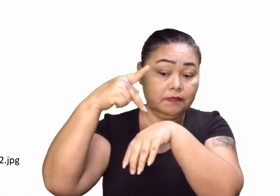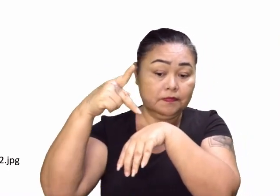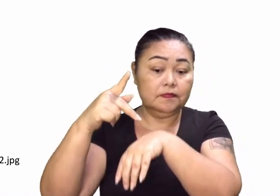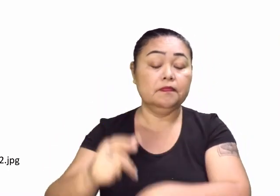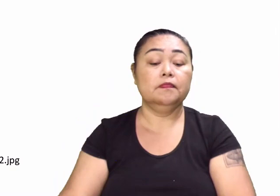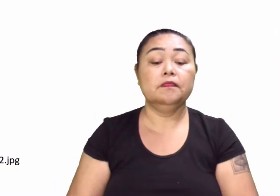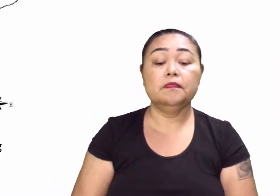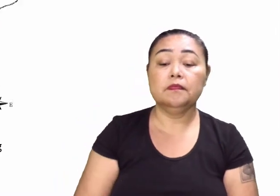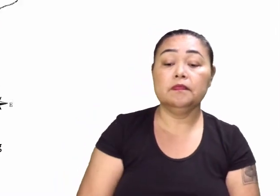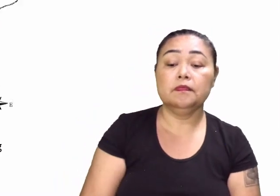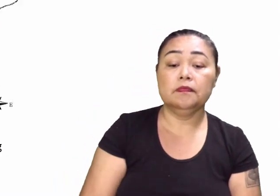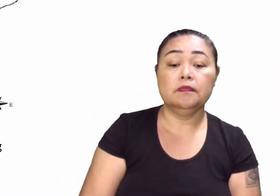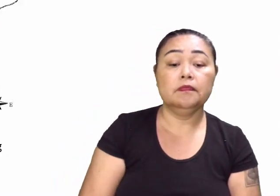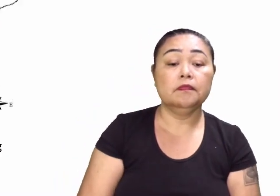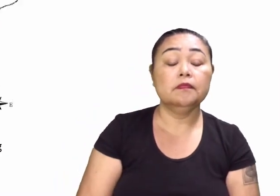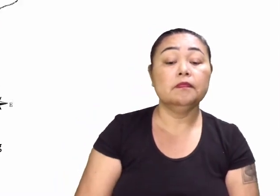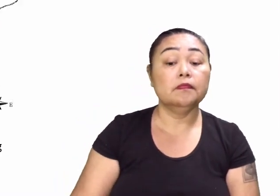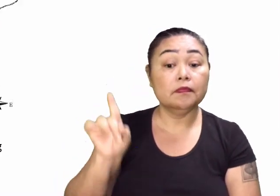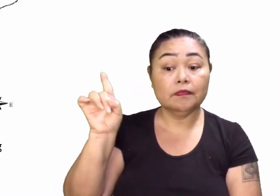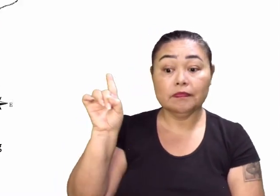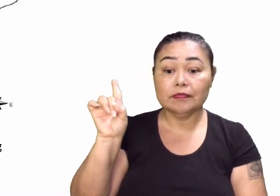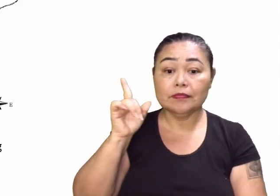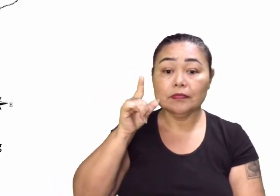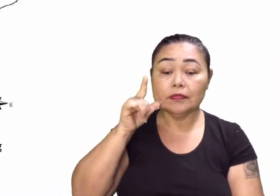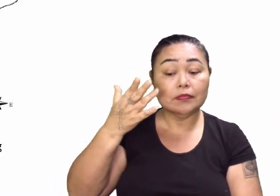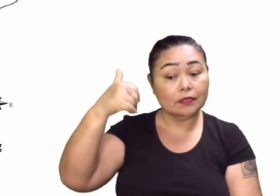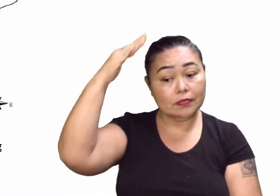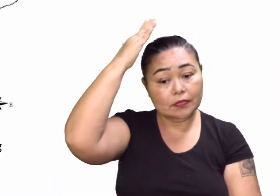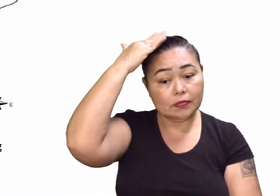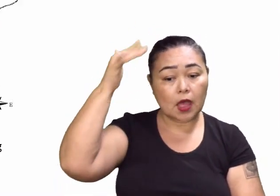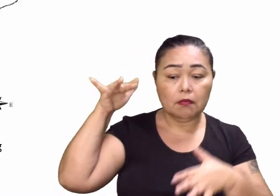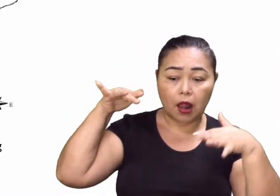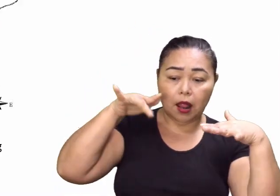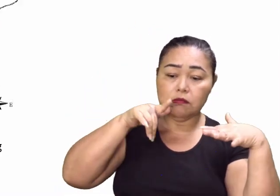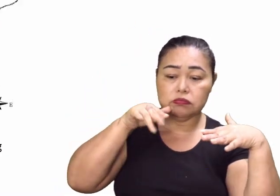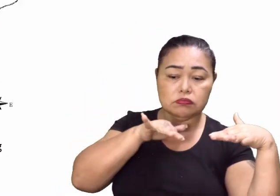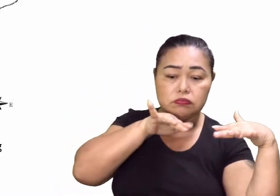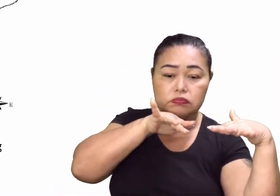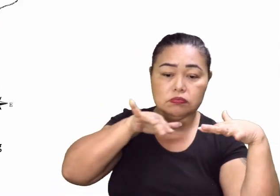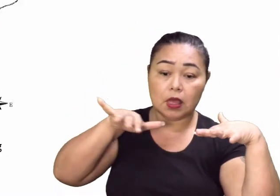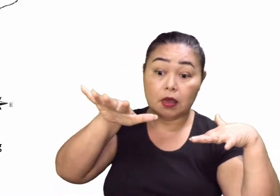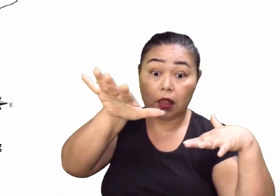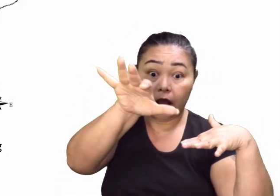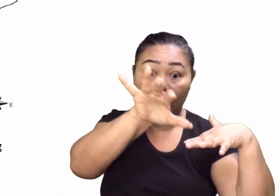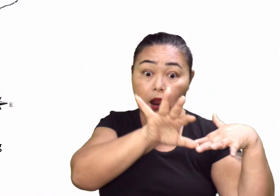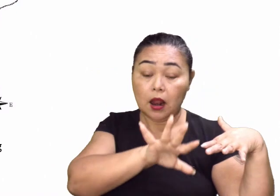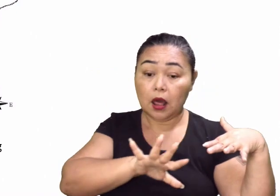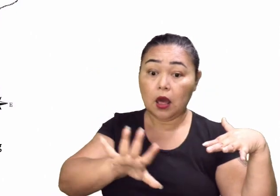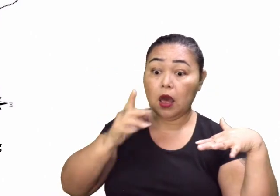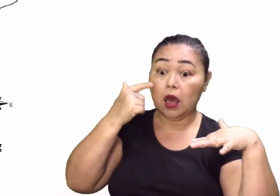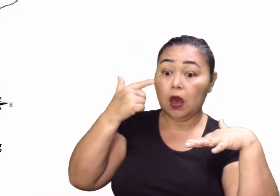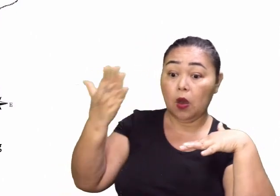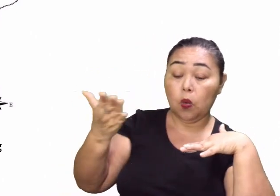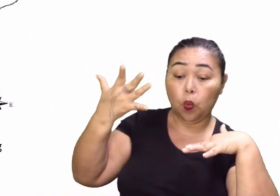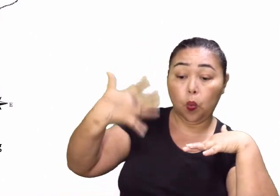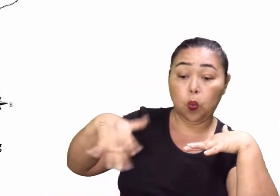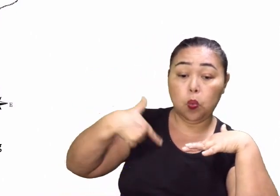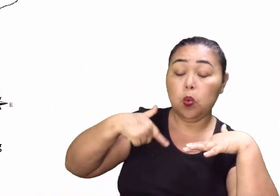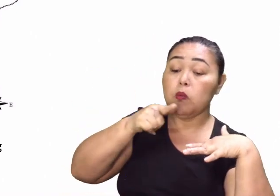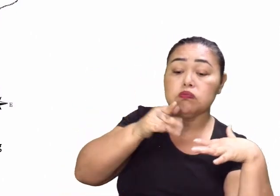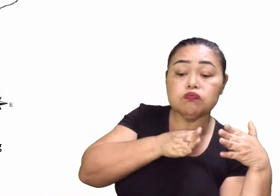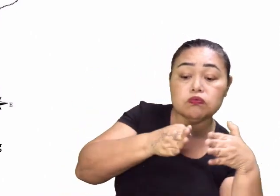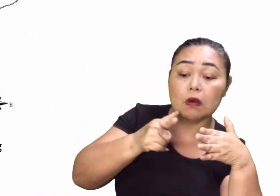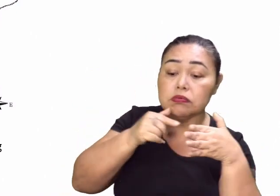Paraguai. Temos aqui a bacia do Paraná. É uma grande bacia, né, professor Jorge? Olha aí, ó. Vários